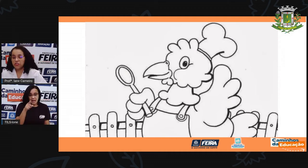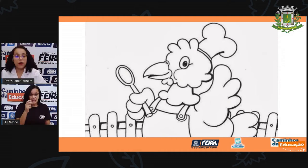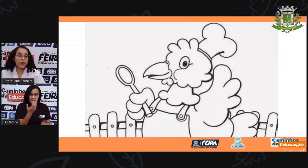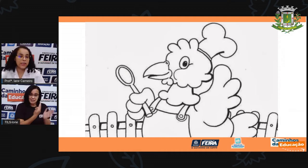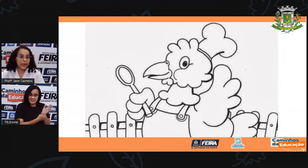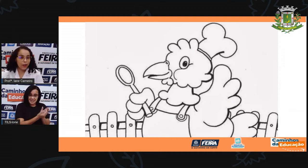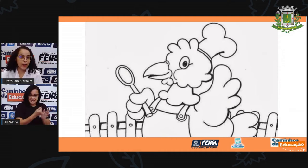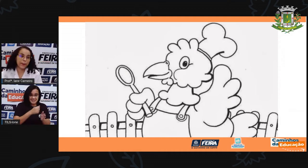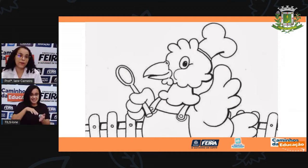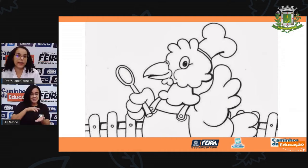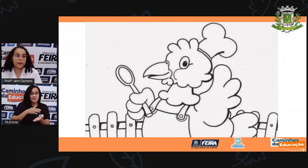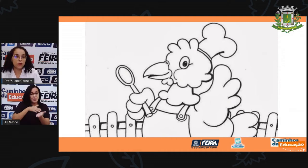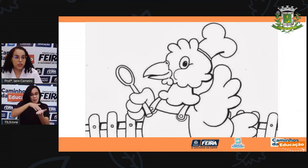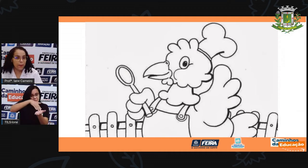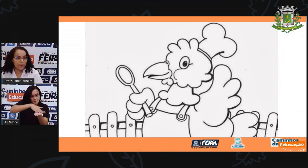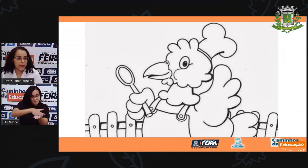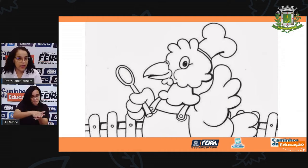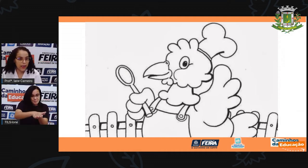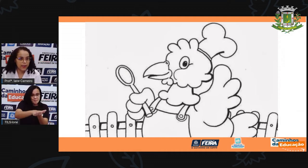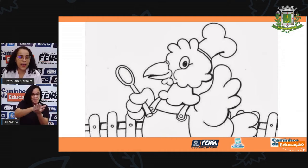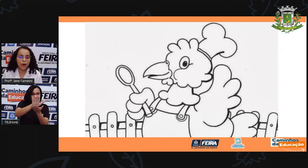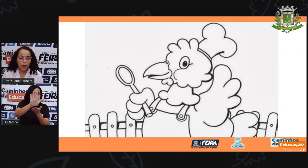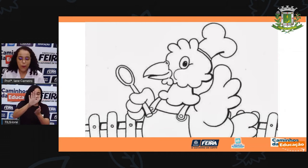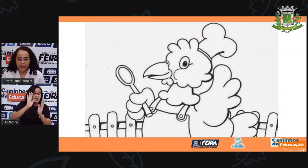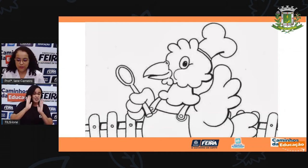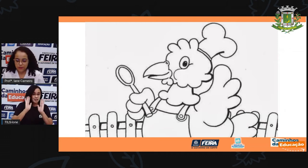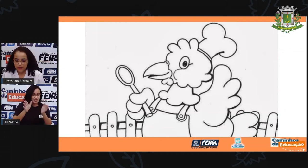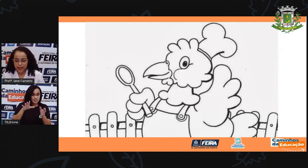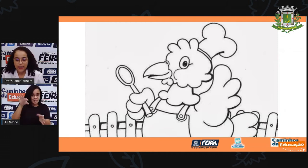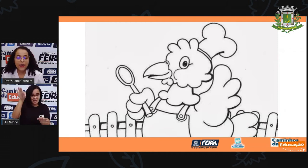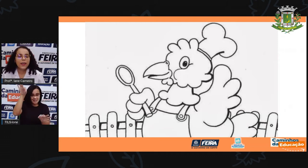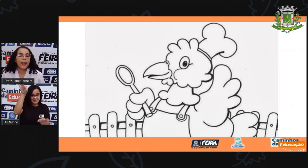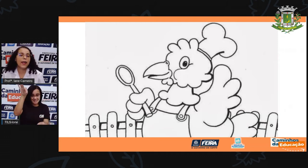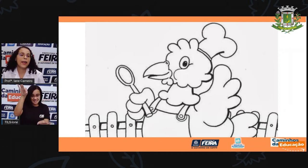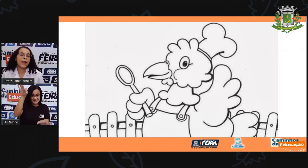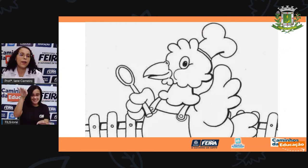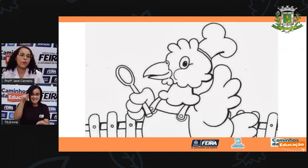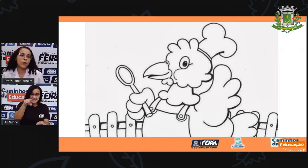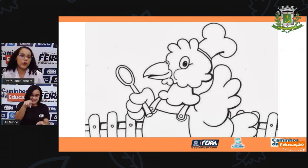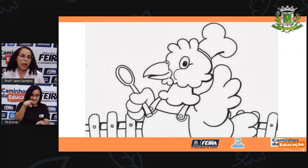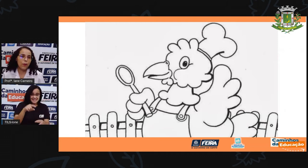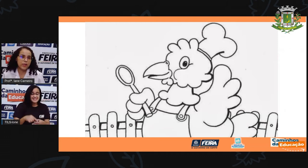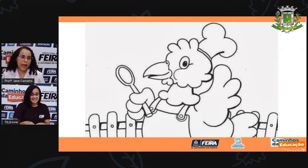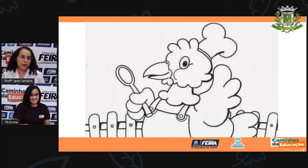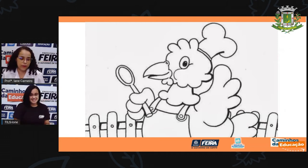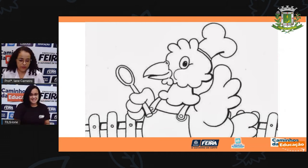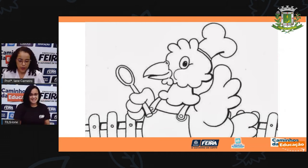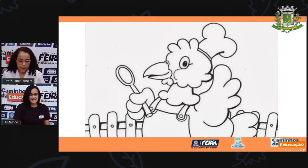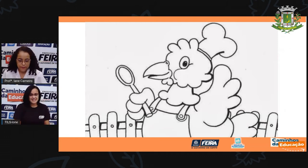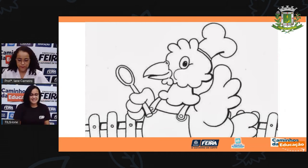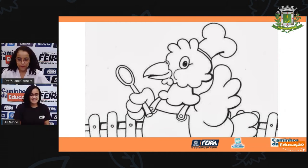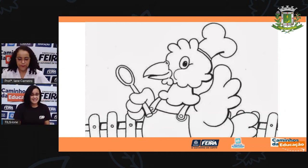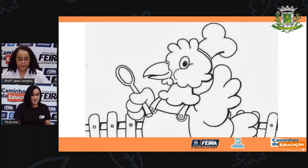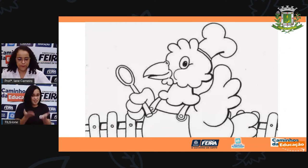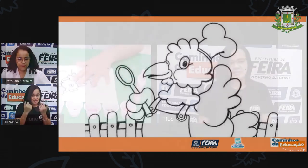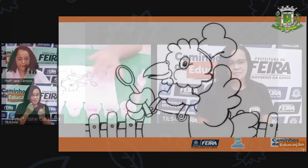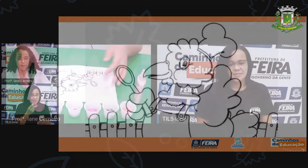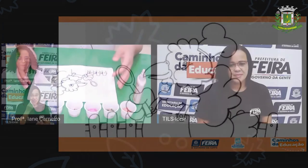E a gente vai fazer aqui agora. A pró vai demonstrar para vocês, né? Como é que a gente vai montar o mosaico. Tá joia?